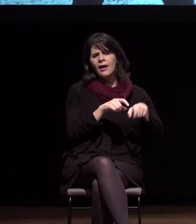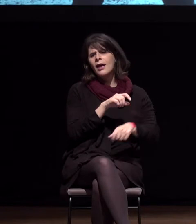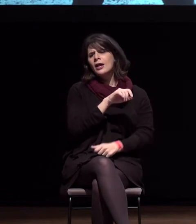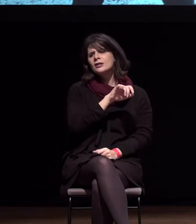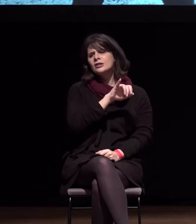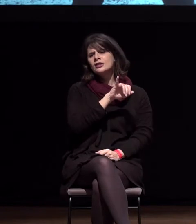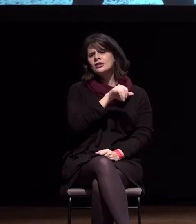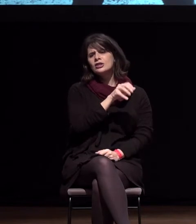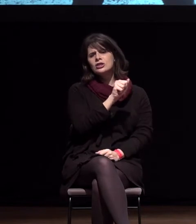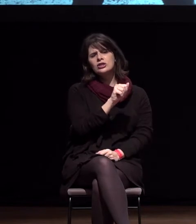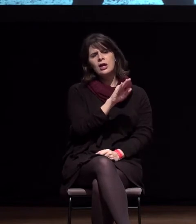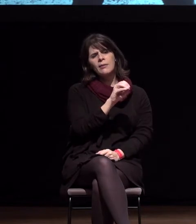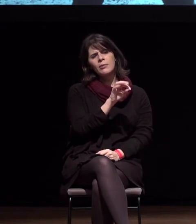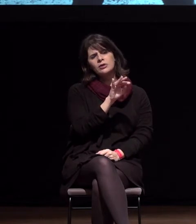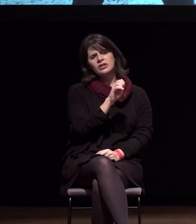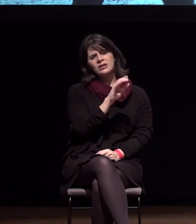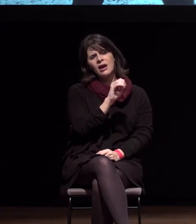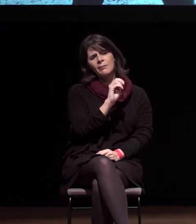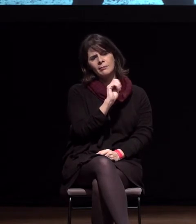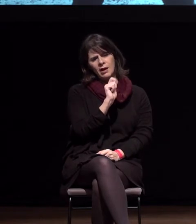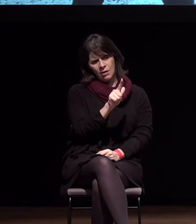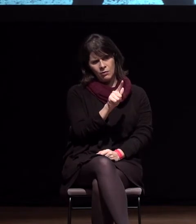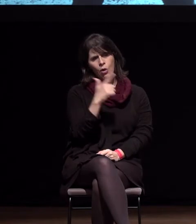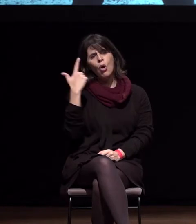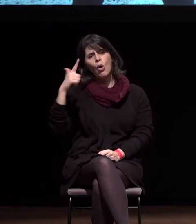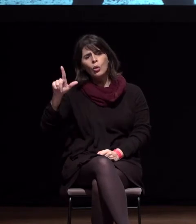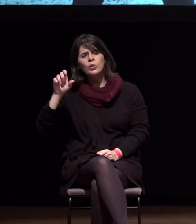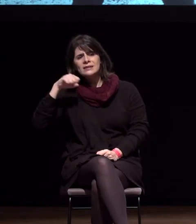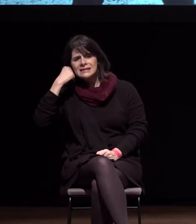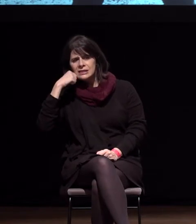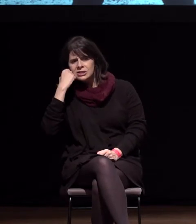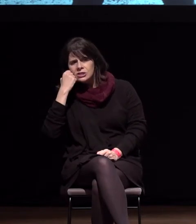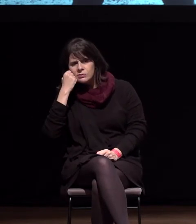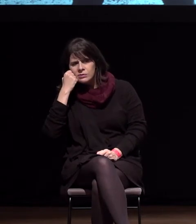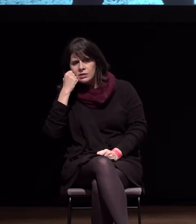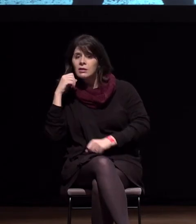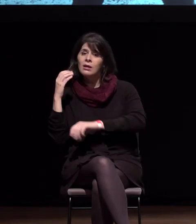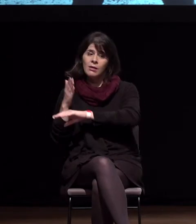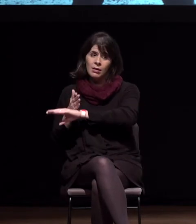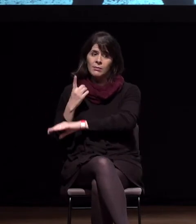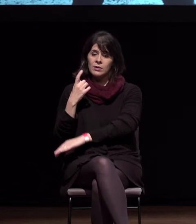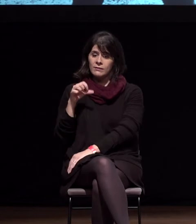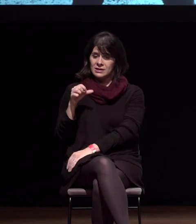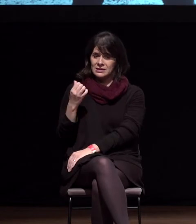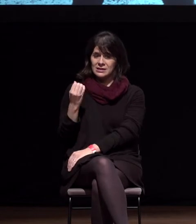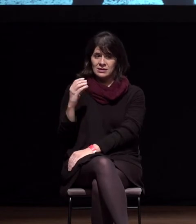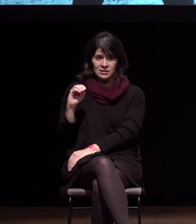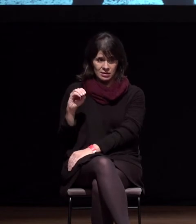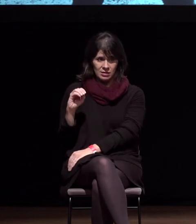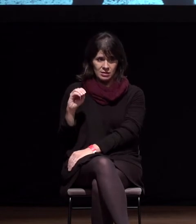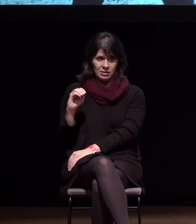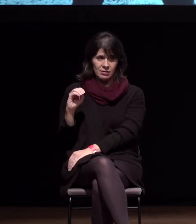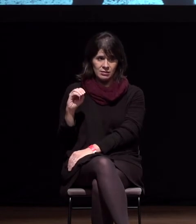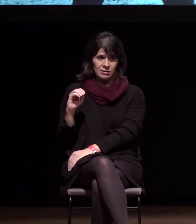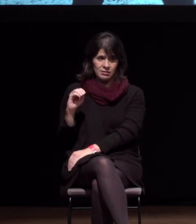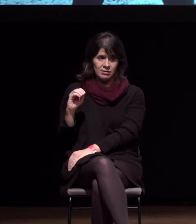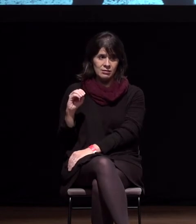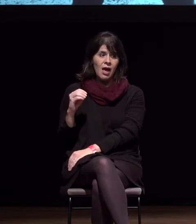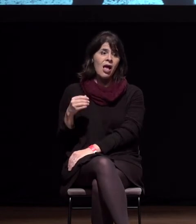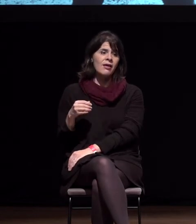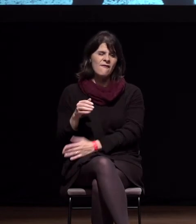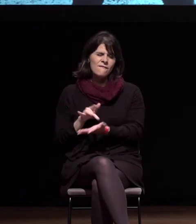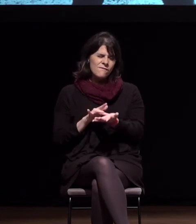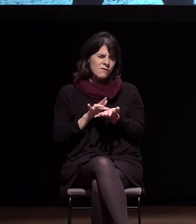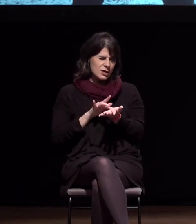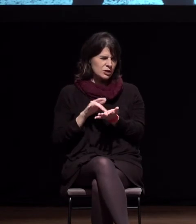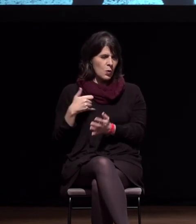e a outra do Sergipe. Veio também na década de 60. Meu pai fingiu que tinha mais anos para poder